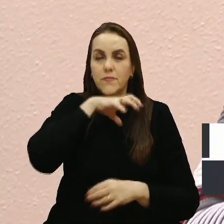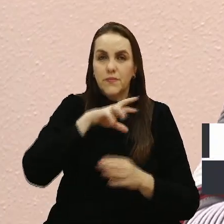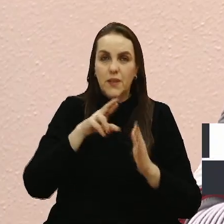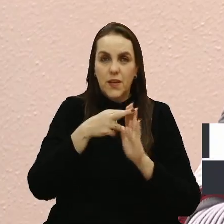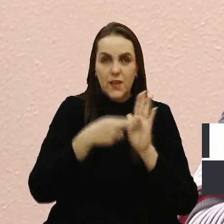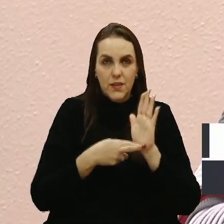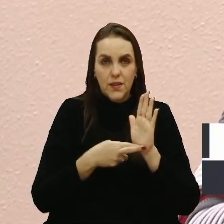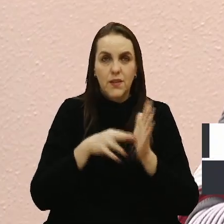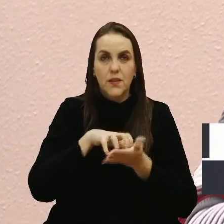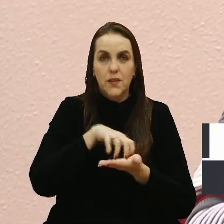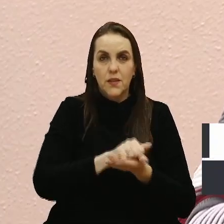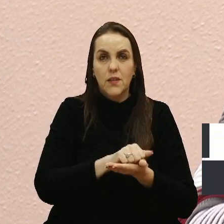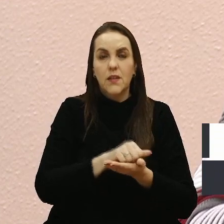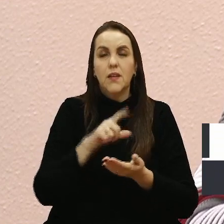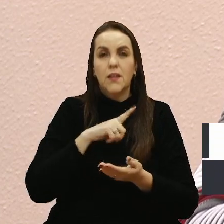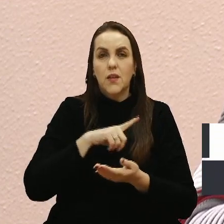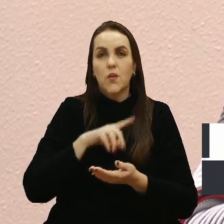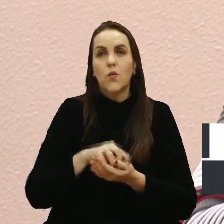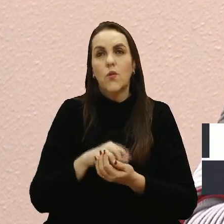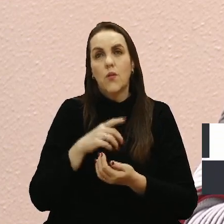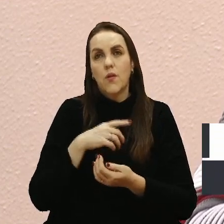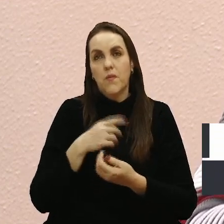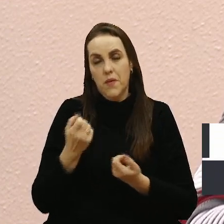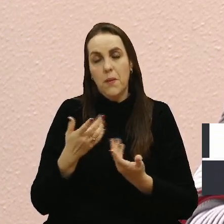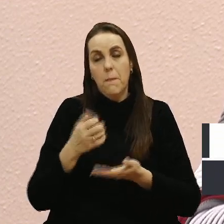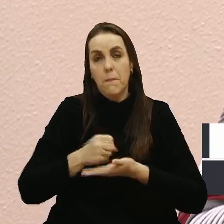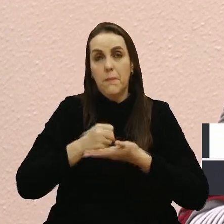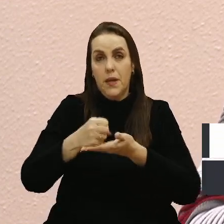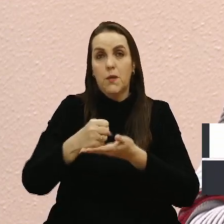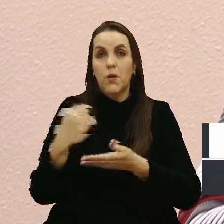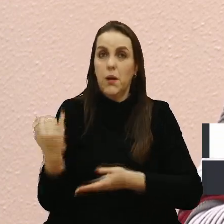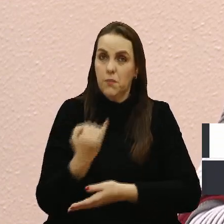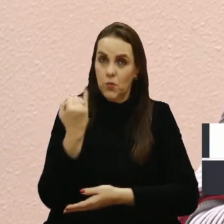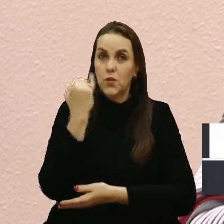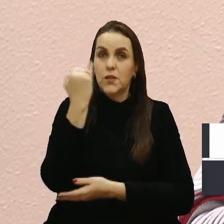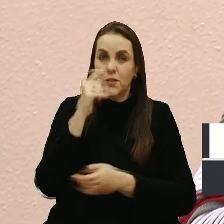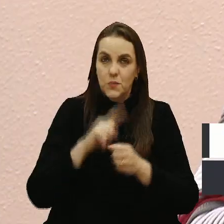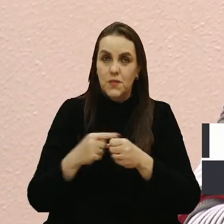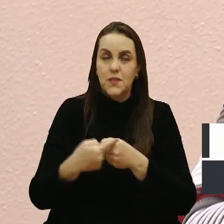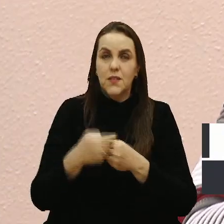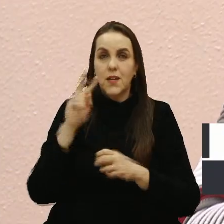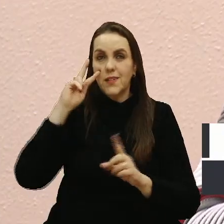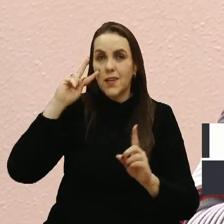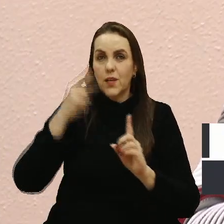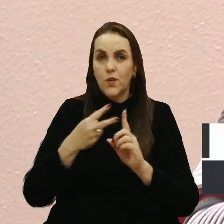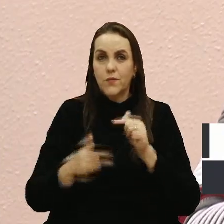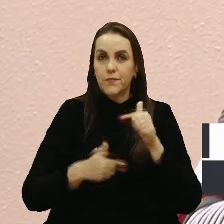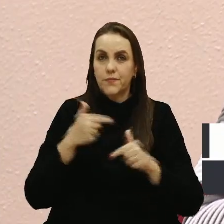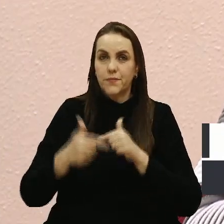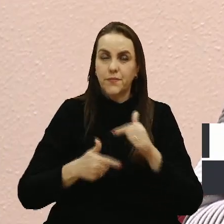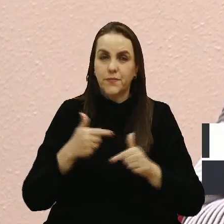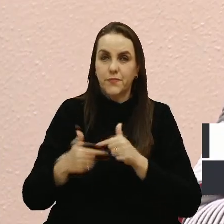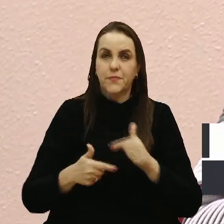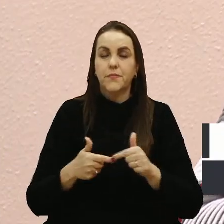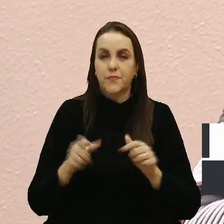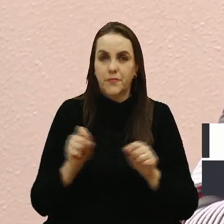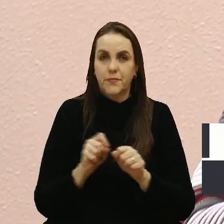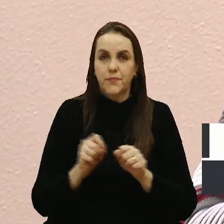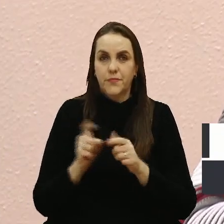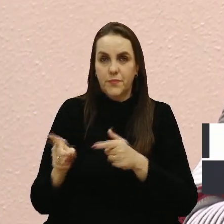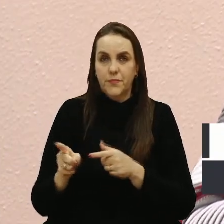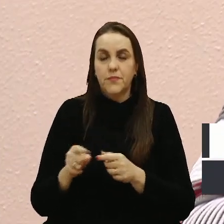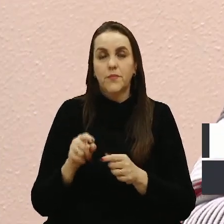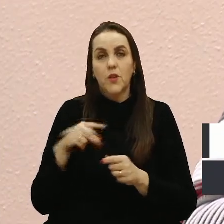aqui pela passagem desse prêmio muito importante para a cidade, reconhecendo o trabalho realizado tanto